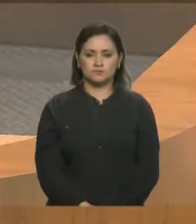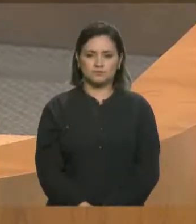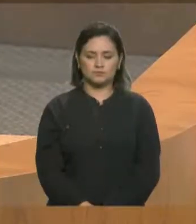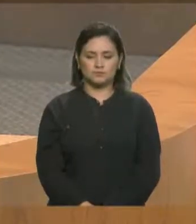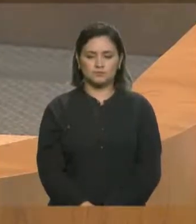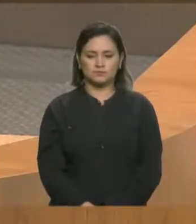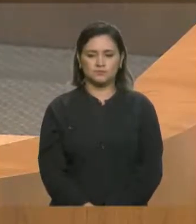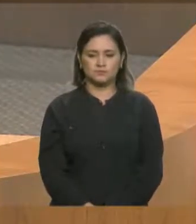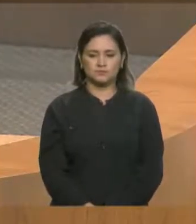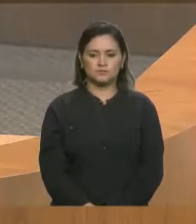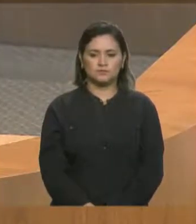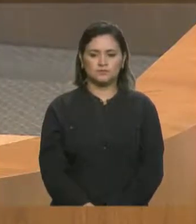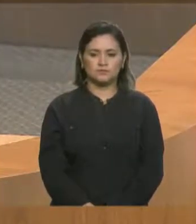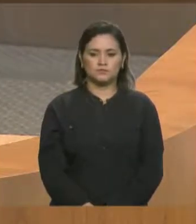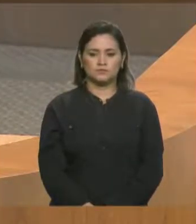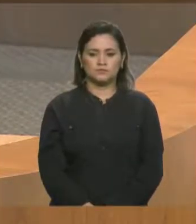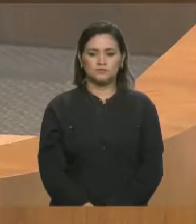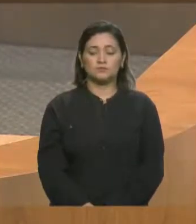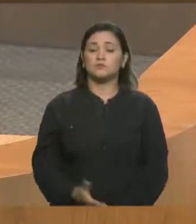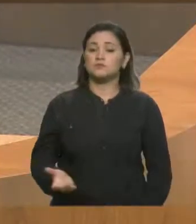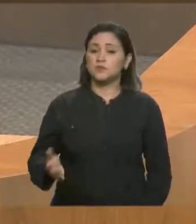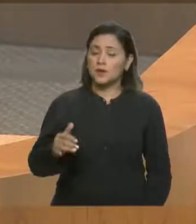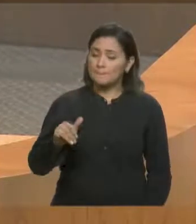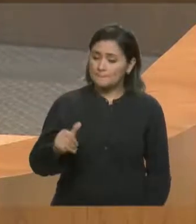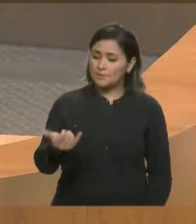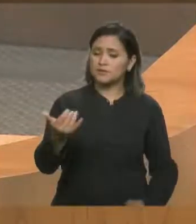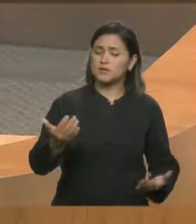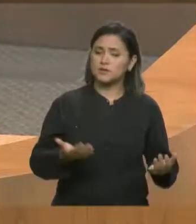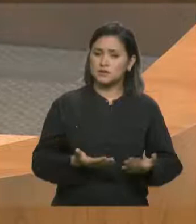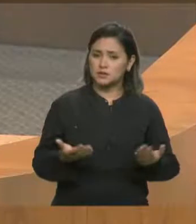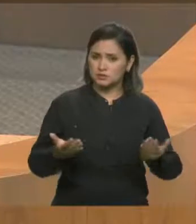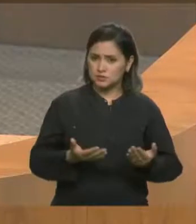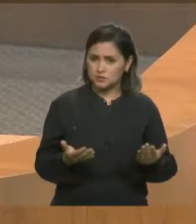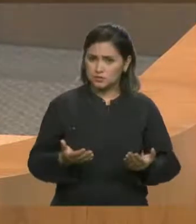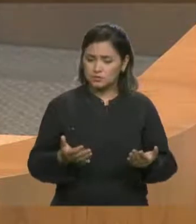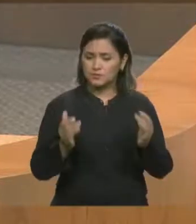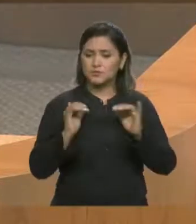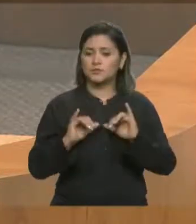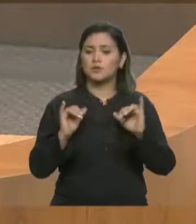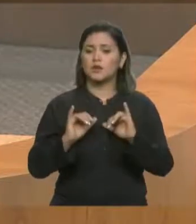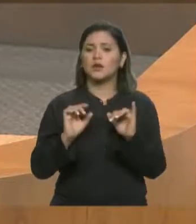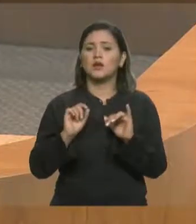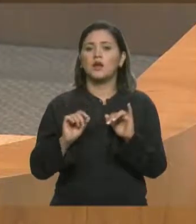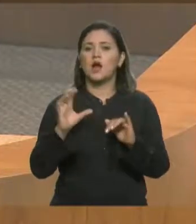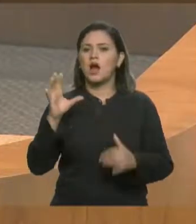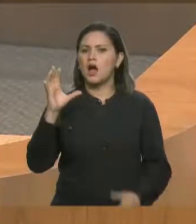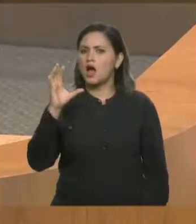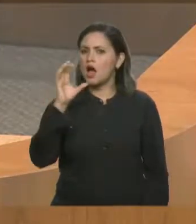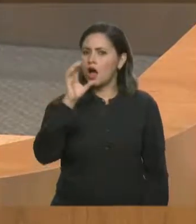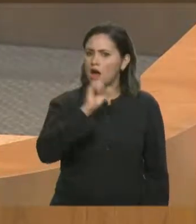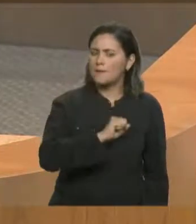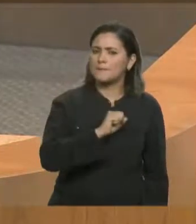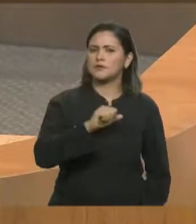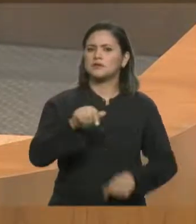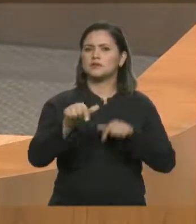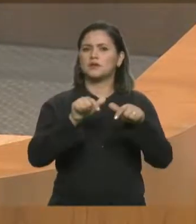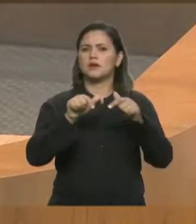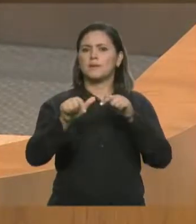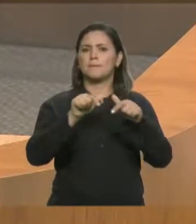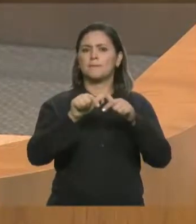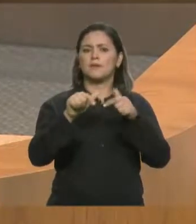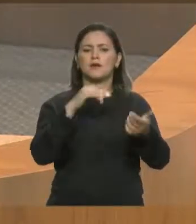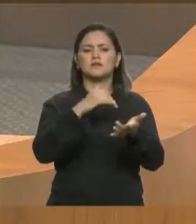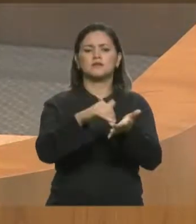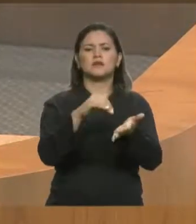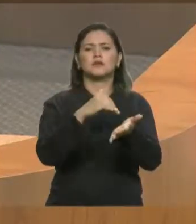Eu quero aproveitar o momento para destacar a rápida atuação do secretário de Segurança,